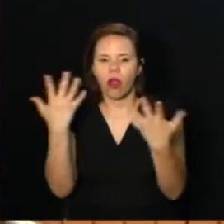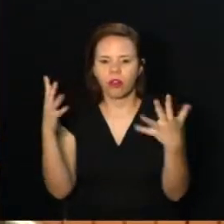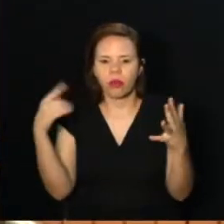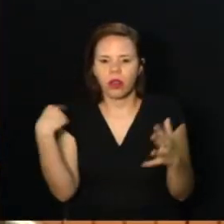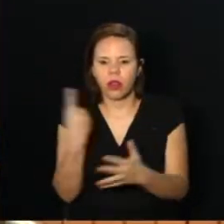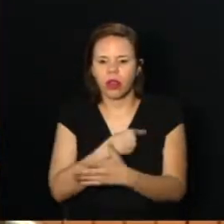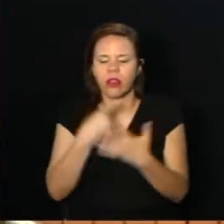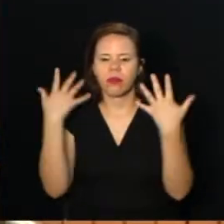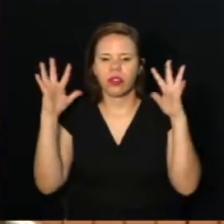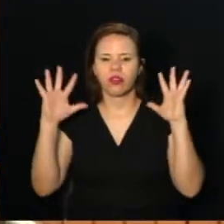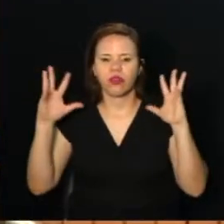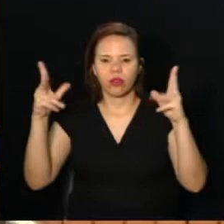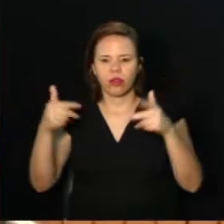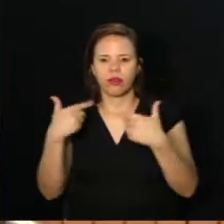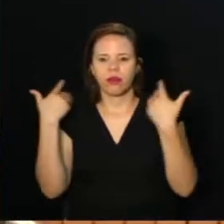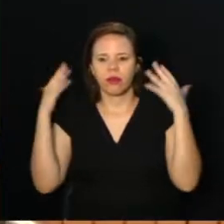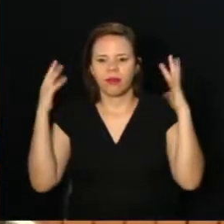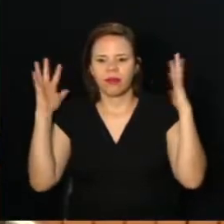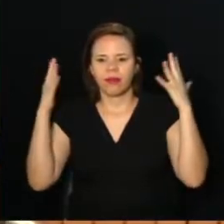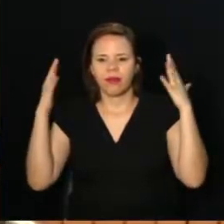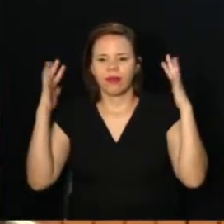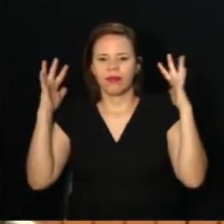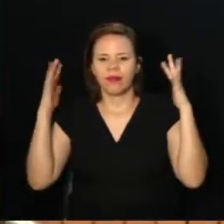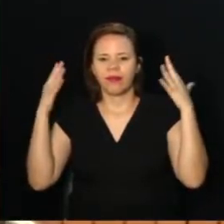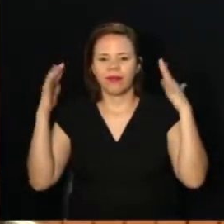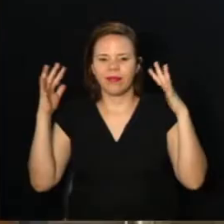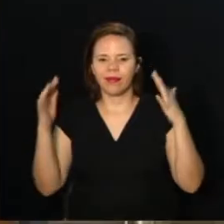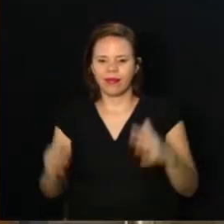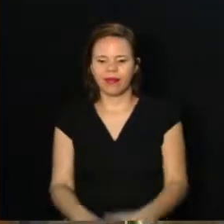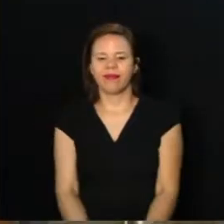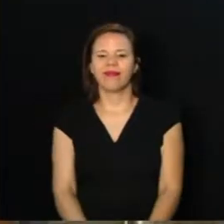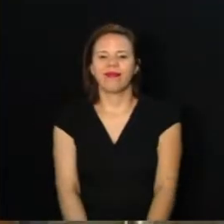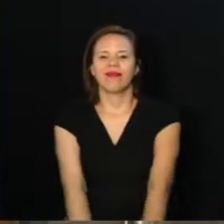parabéns a todas e todos. Parabéns.